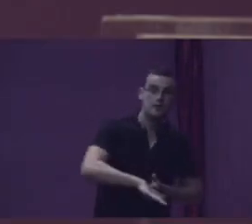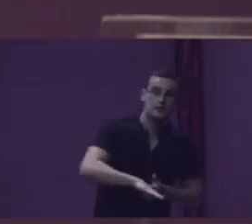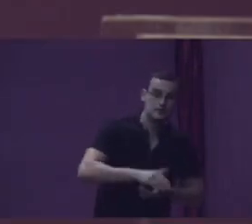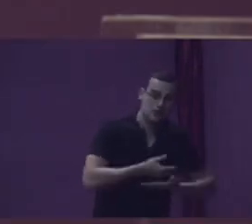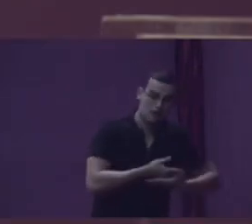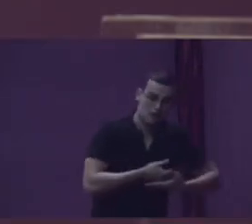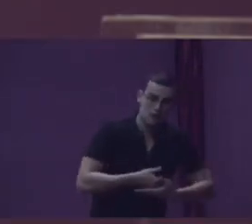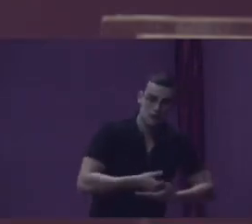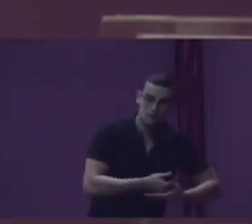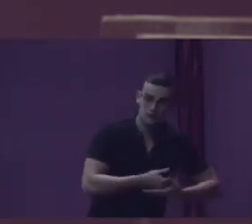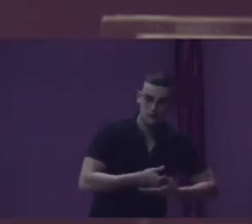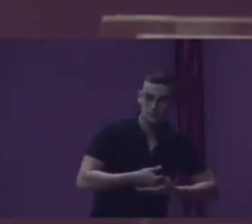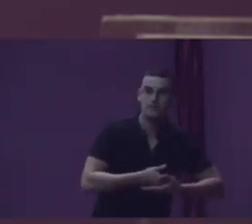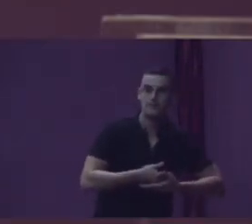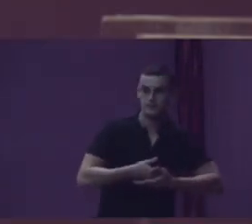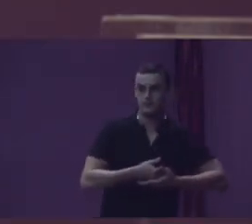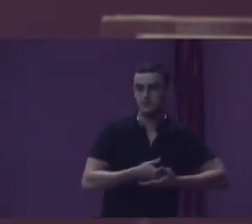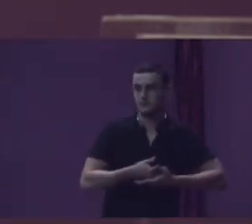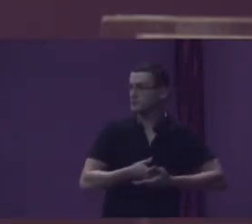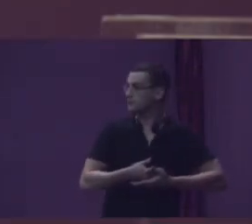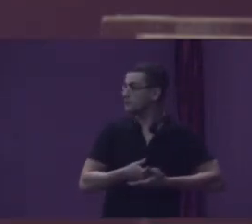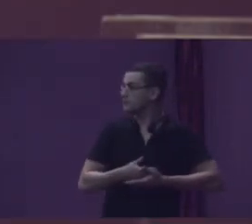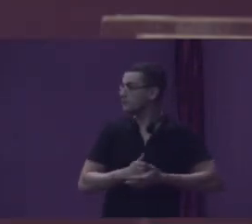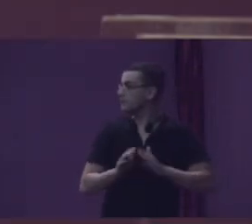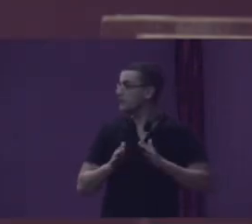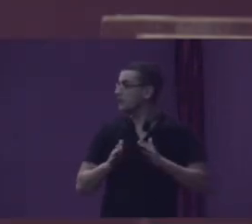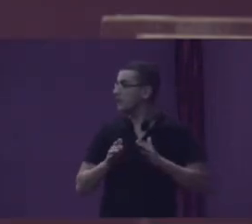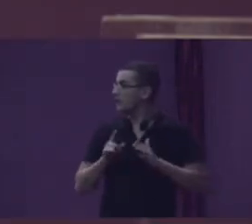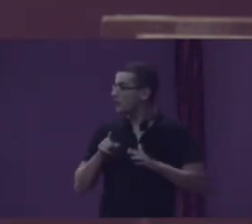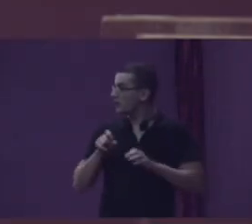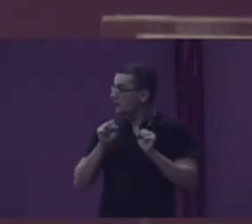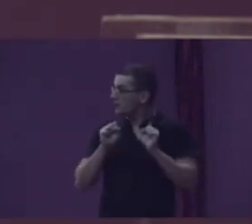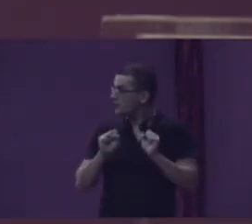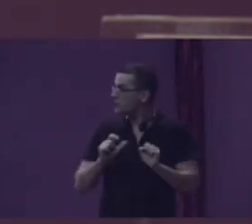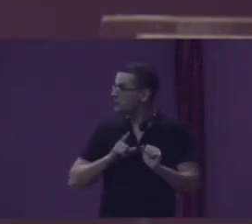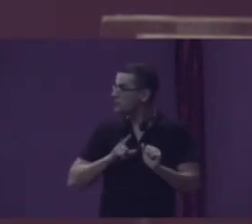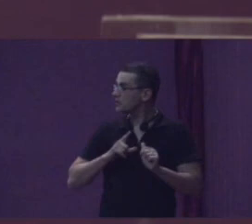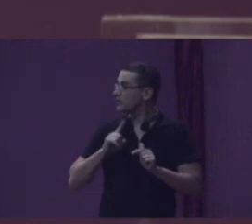bebê, pode ter problemas de